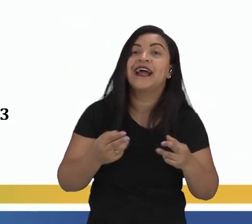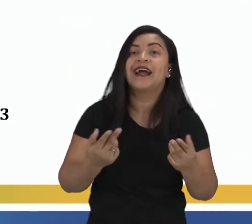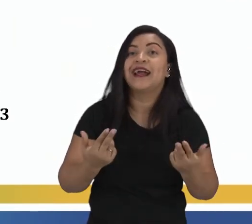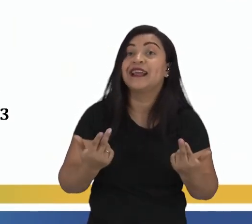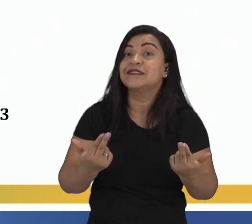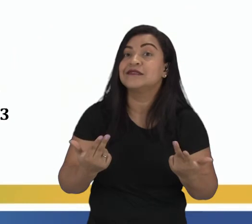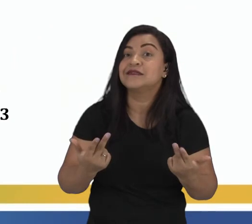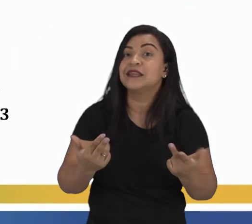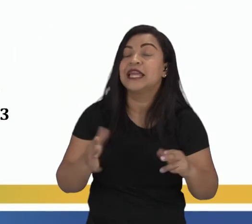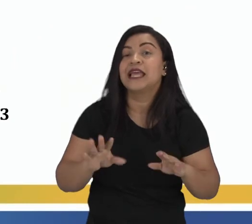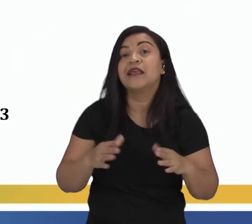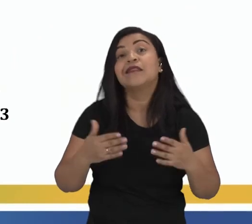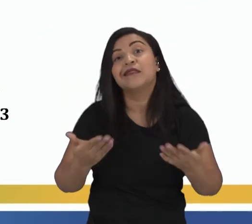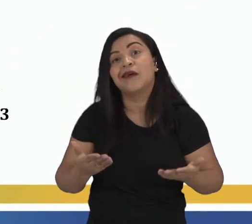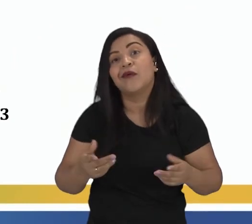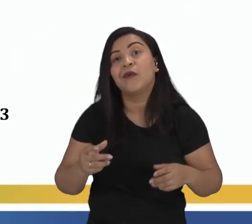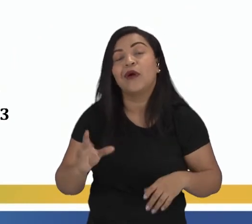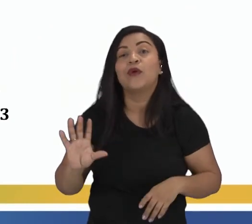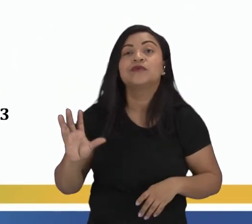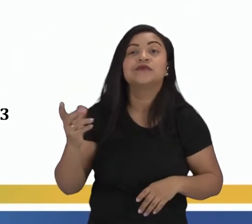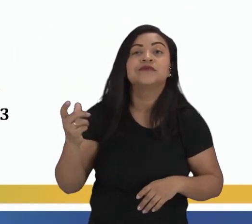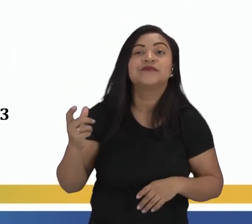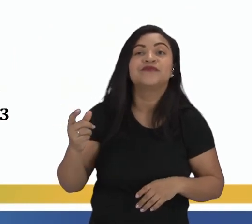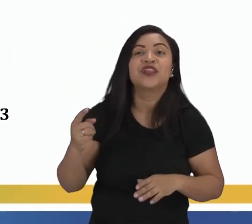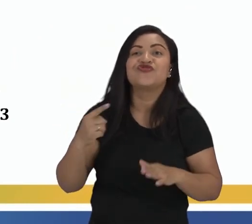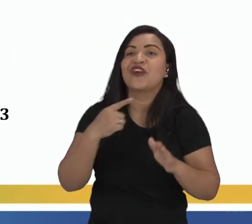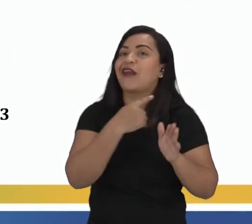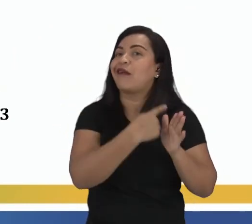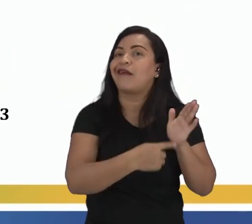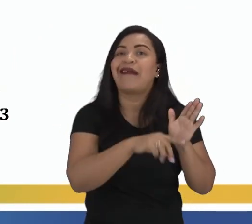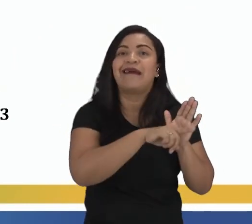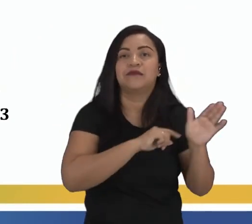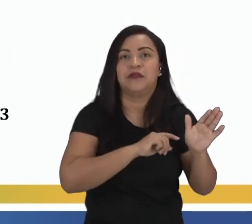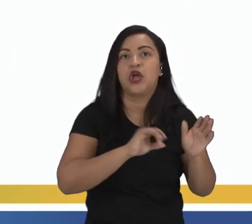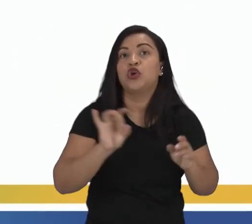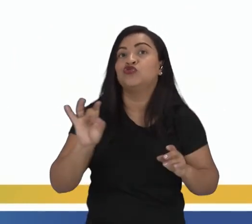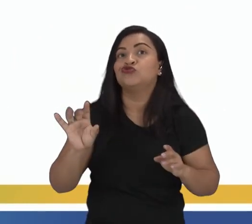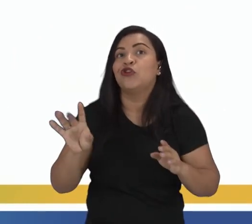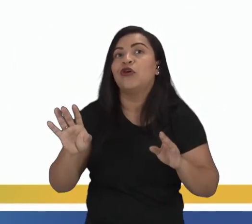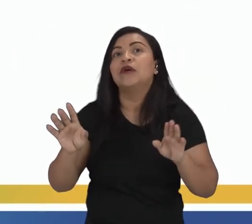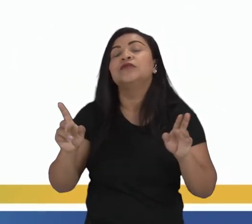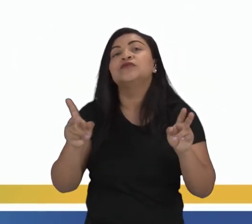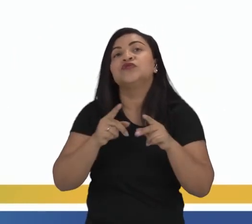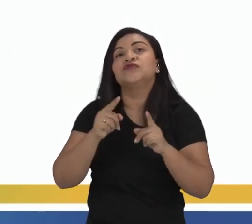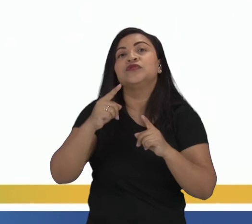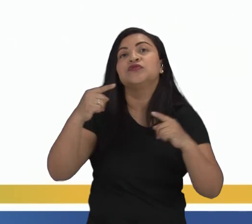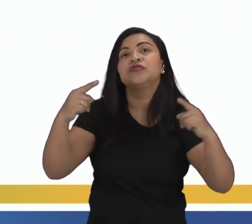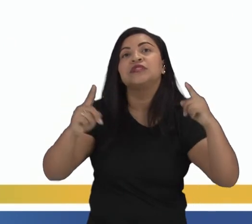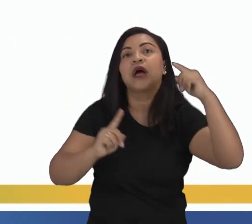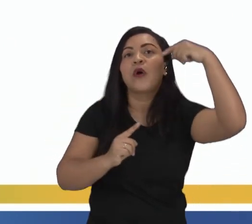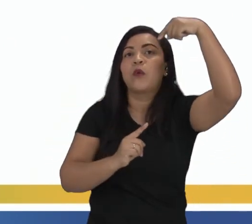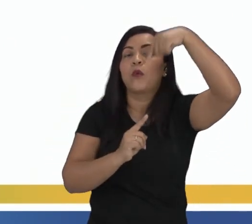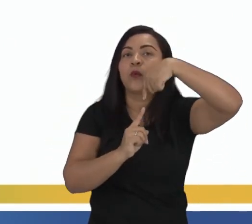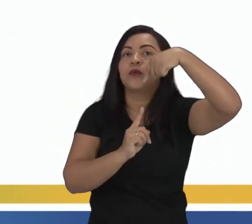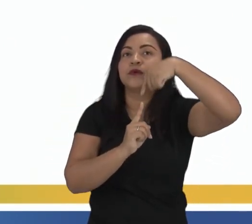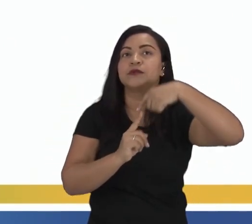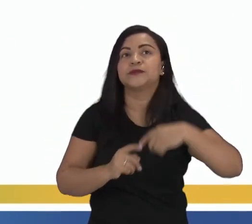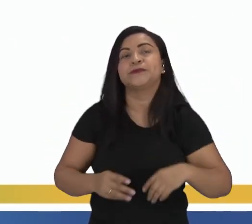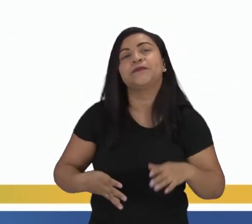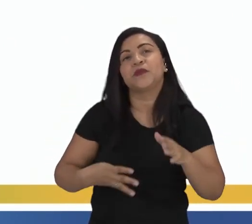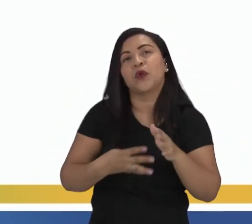iremos anular, ficando apenas os vetores na direção horizontal. Continuando para o passo